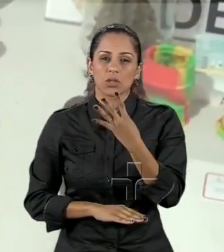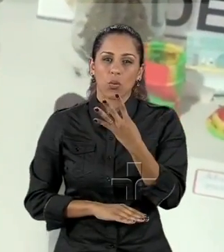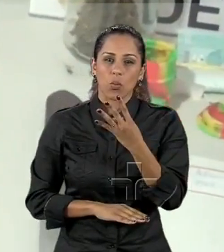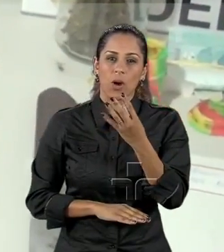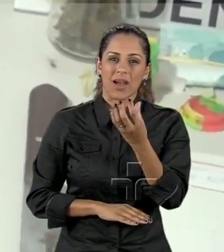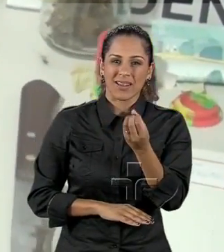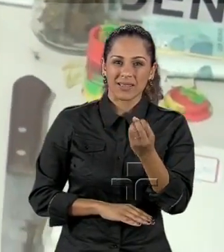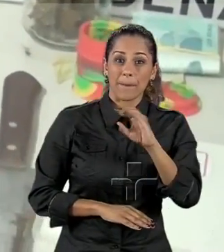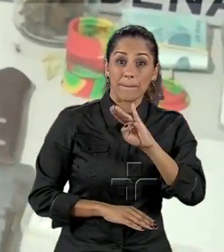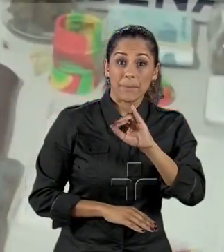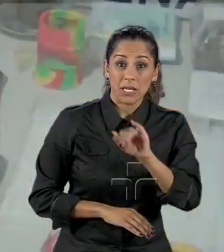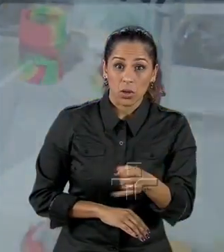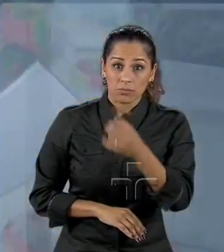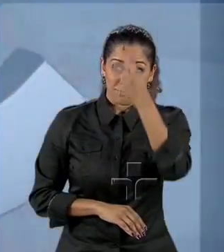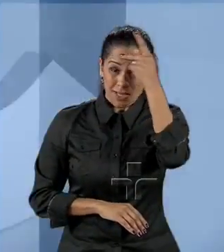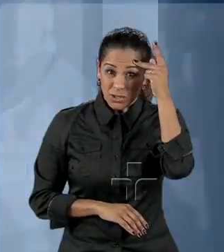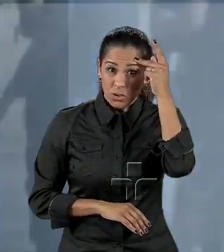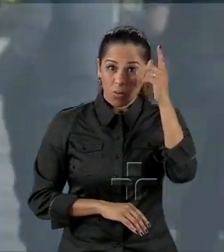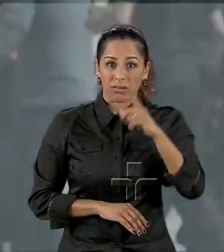drogas ilícitas no mundo.